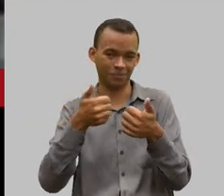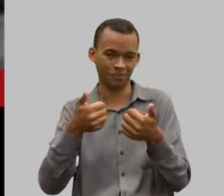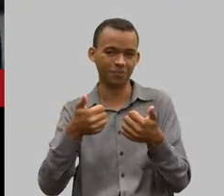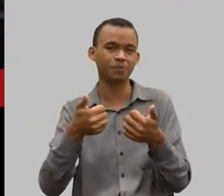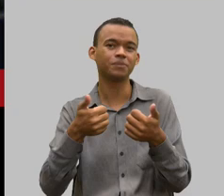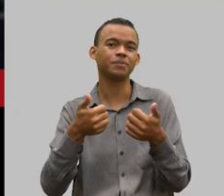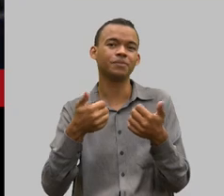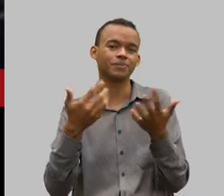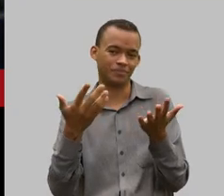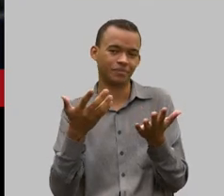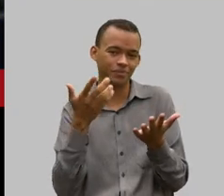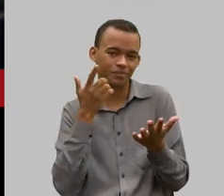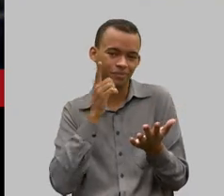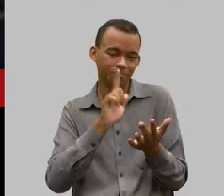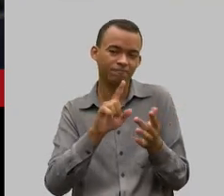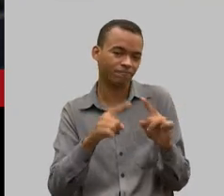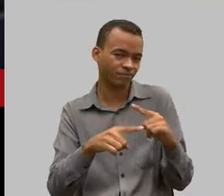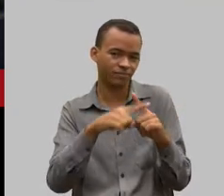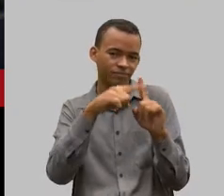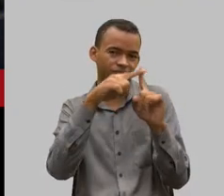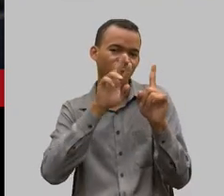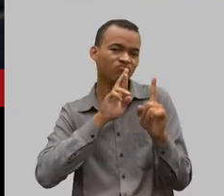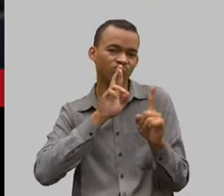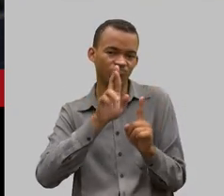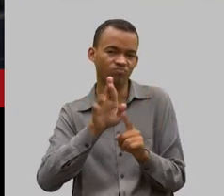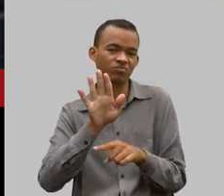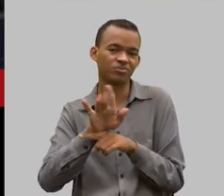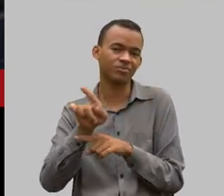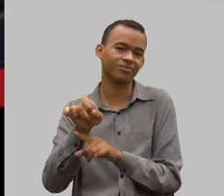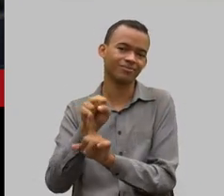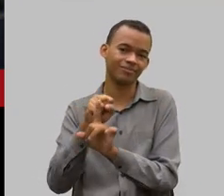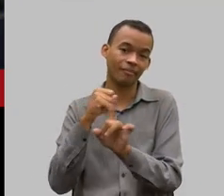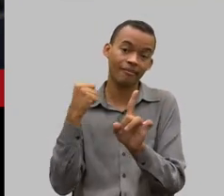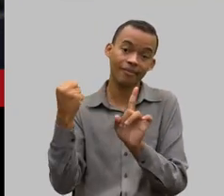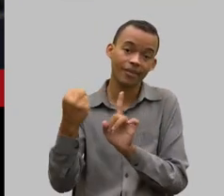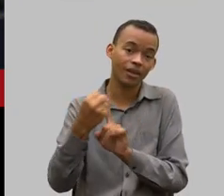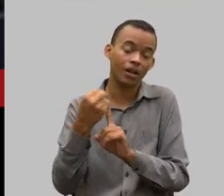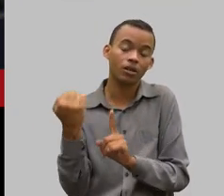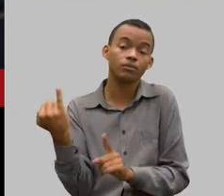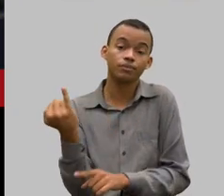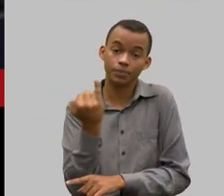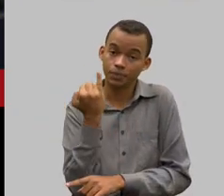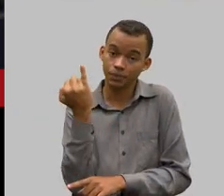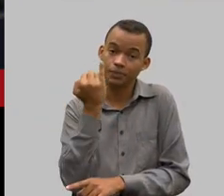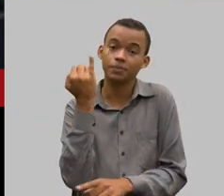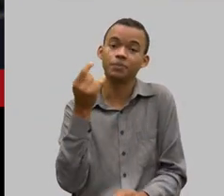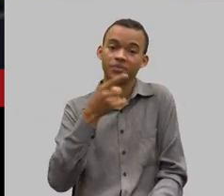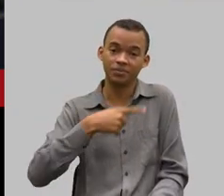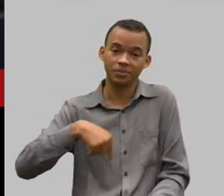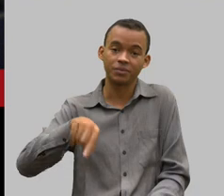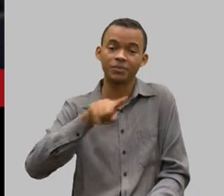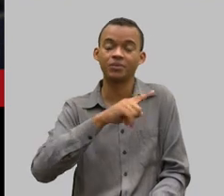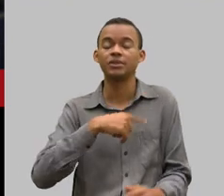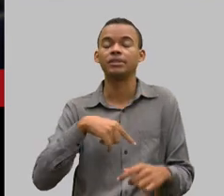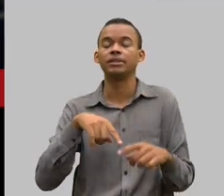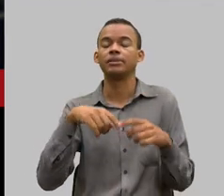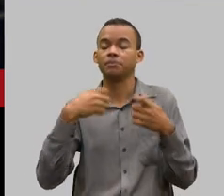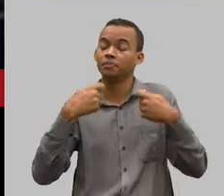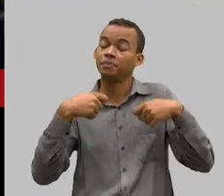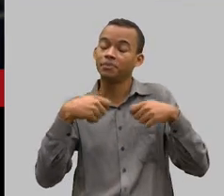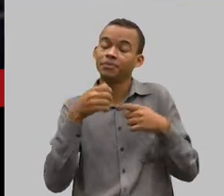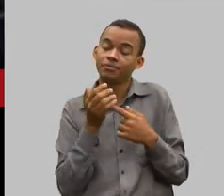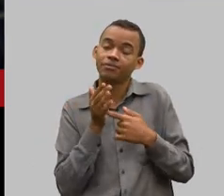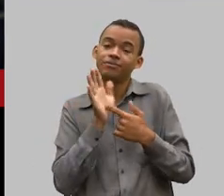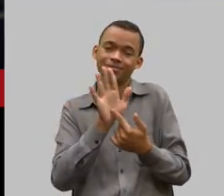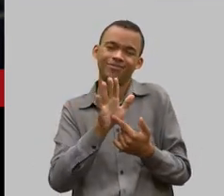população isso aí é muito importante pra gente e e falar esses números aí então